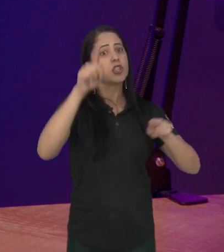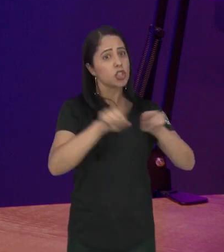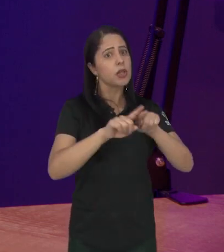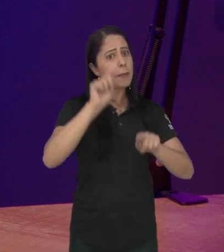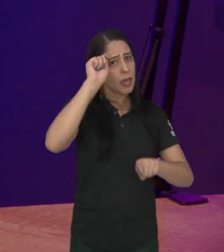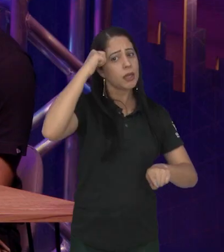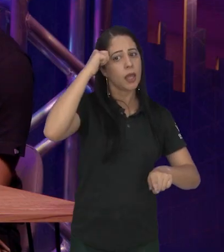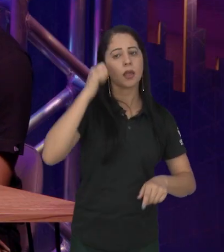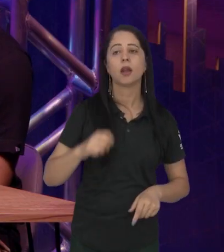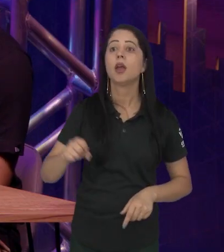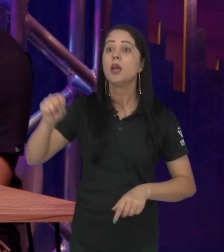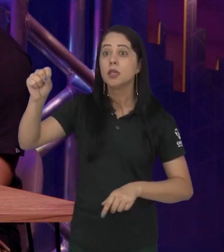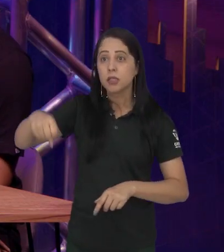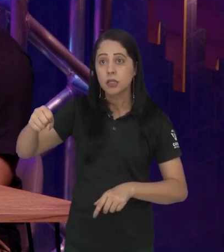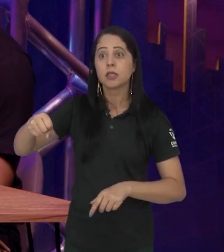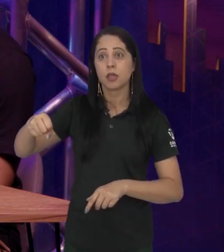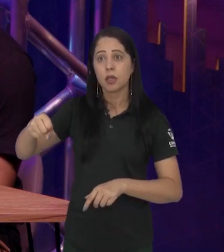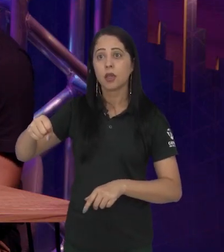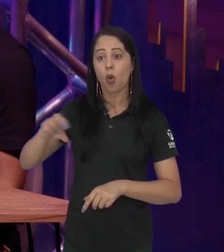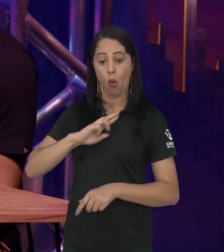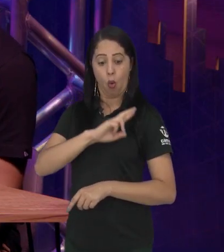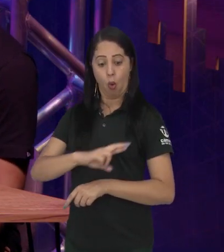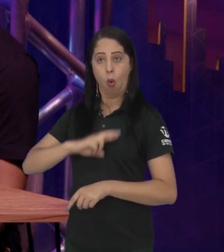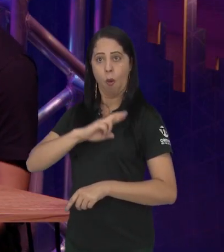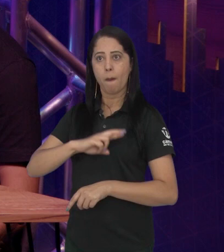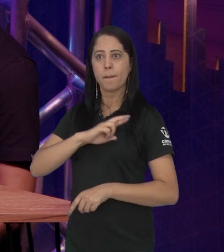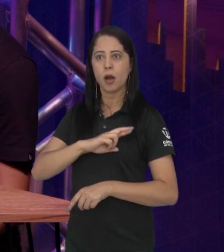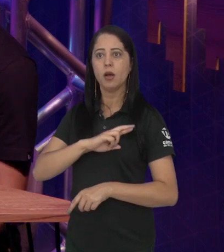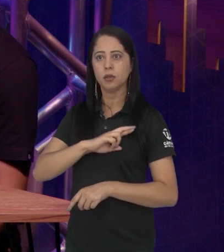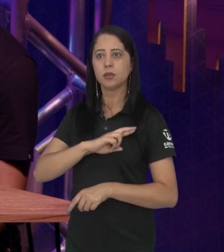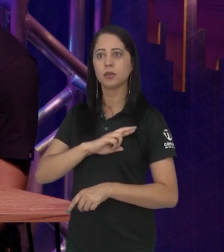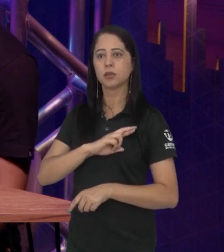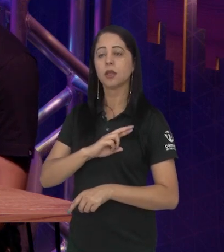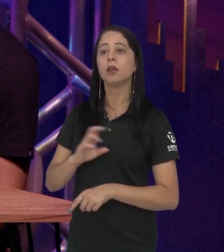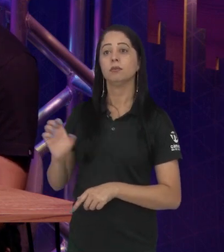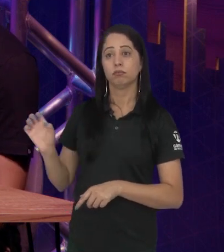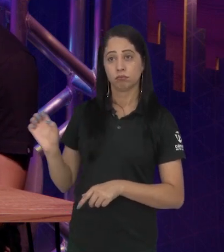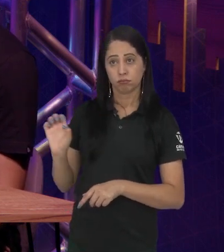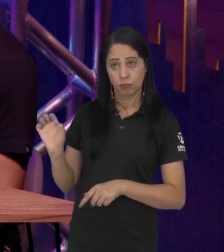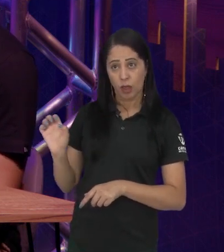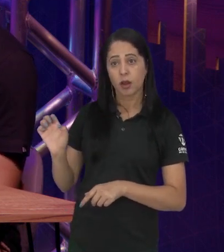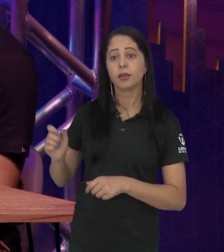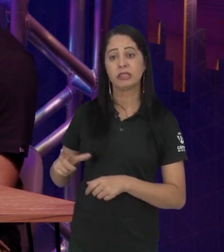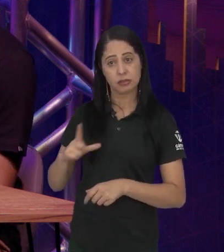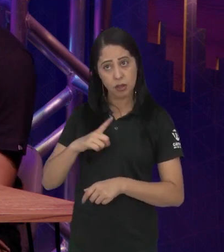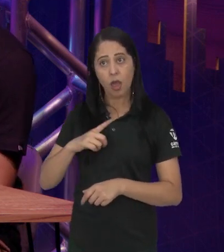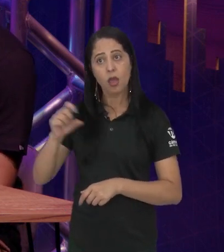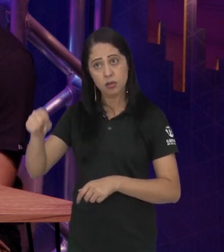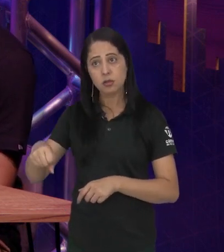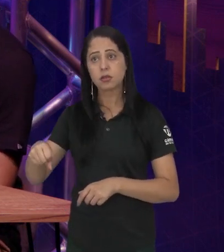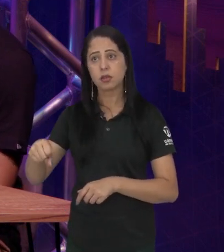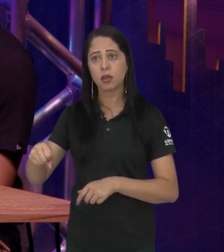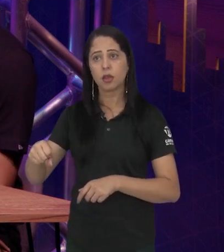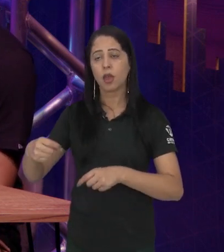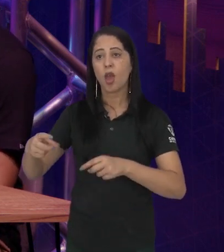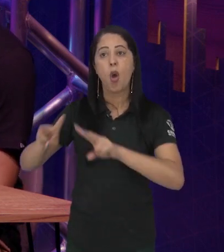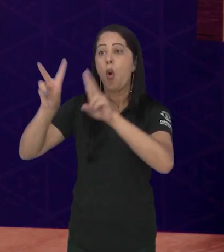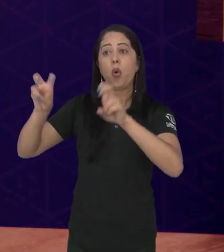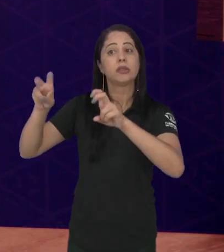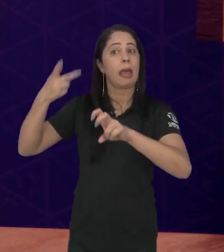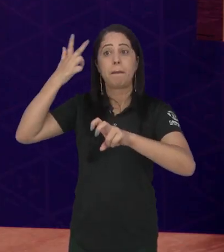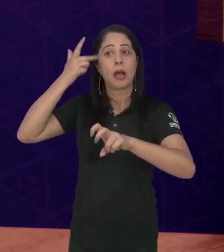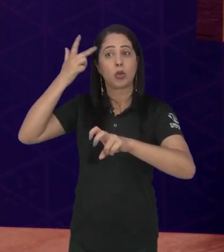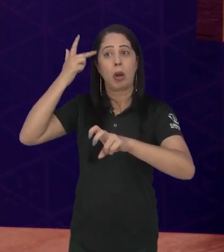tem toda uma equipe. E um romance homoafetivo. Homoafetivo, exatamente, é então, muito forte. Que é um palco, uma discussão